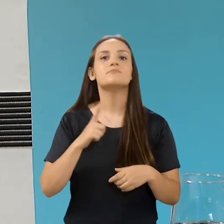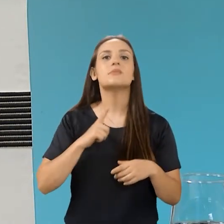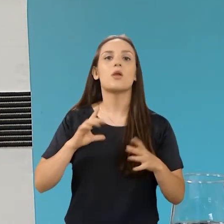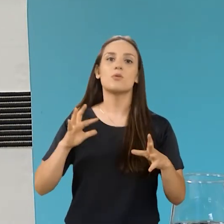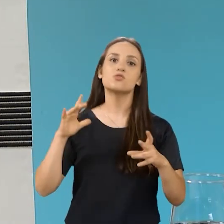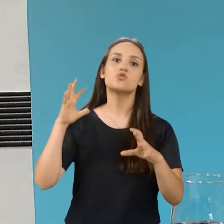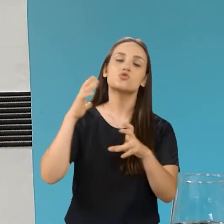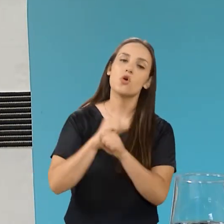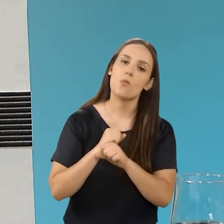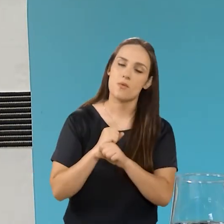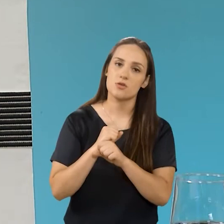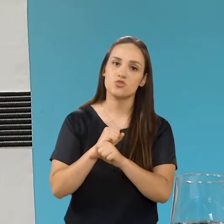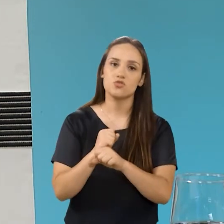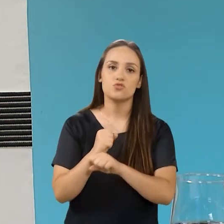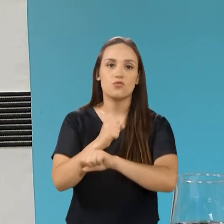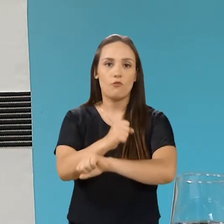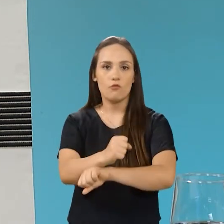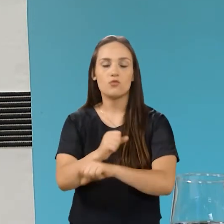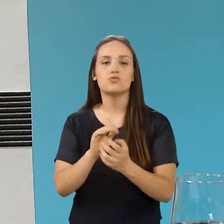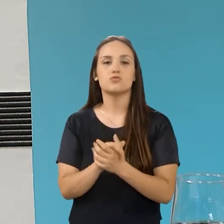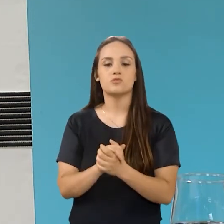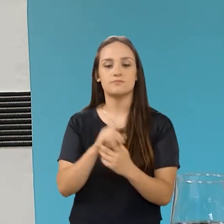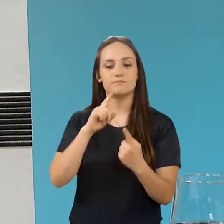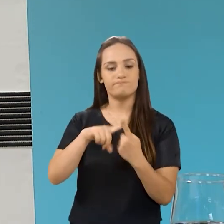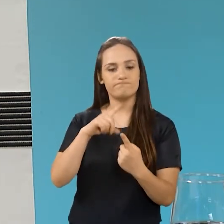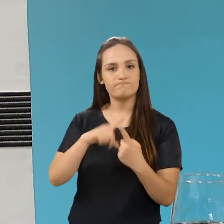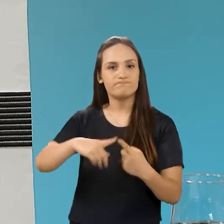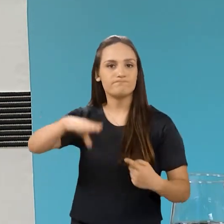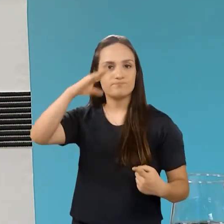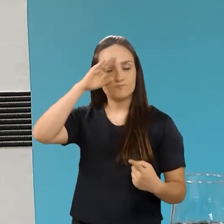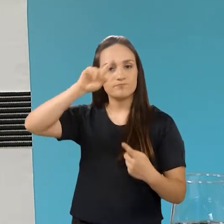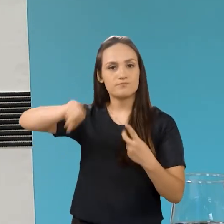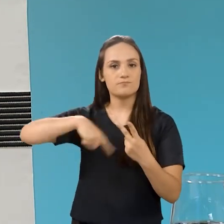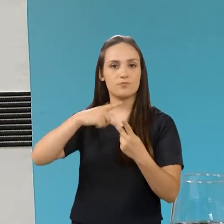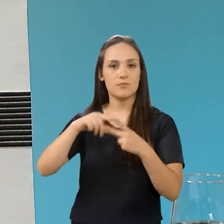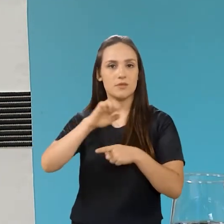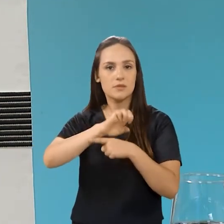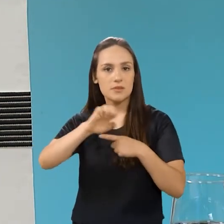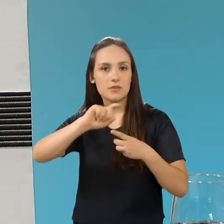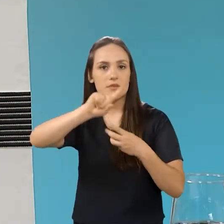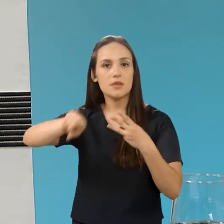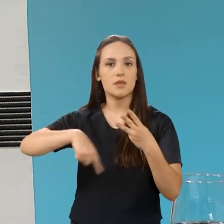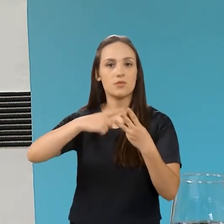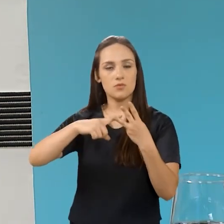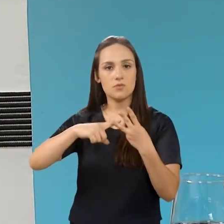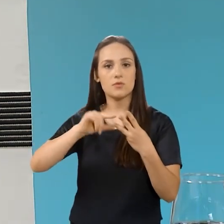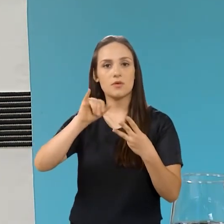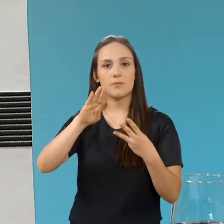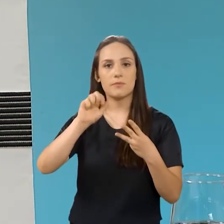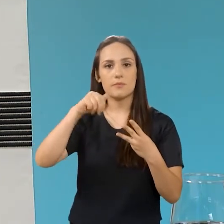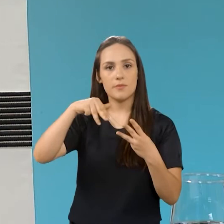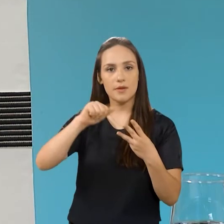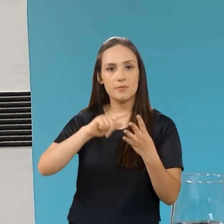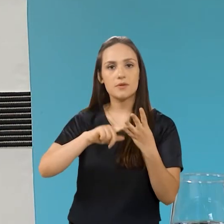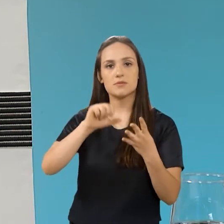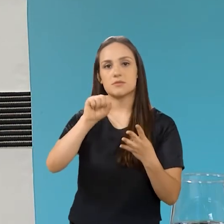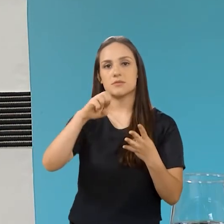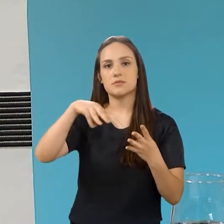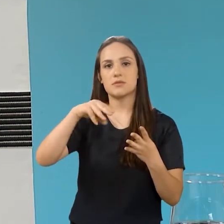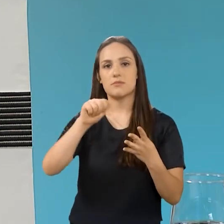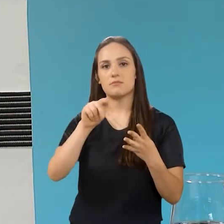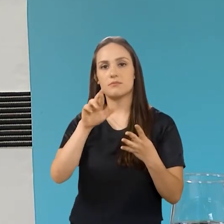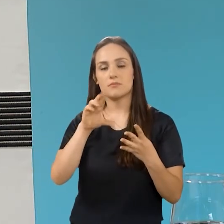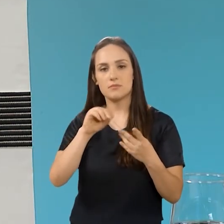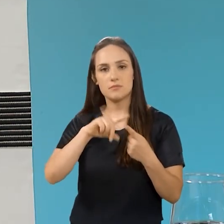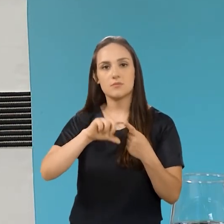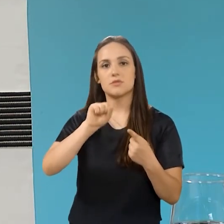força-tarefa das Forças Armadas, das Forças Estaduais, do IBAMA, do IMASU, da CEMAGRO, da CEJUSP, através de suas instituições,